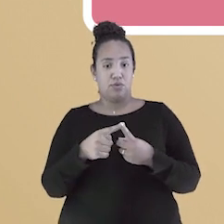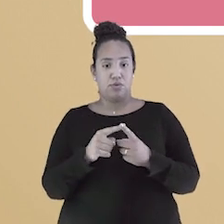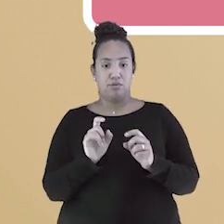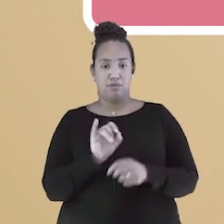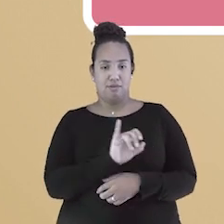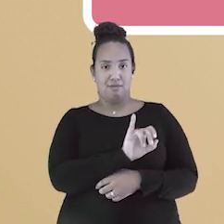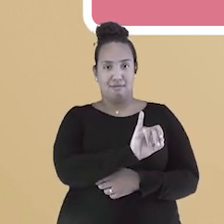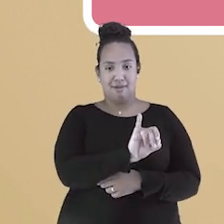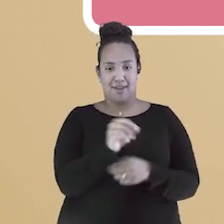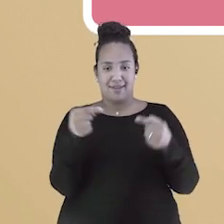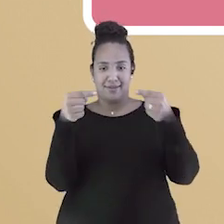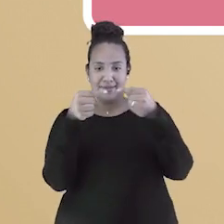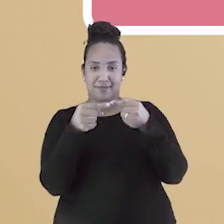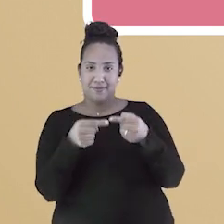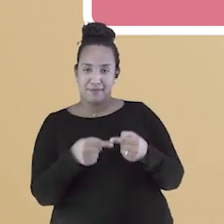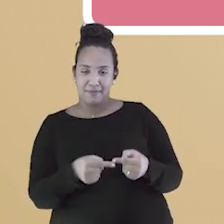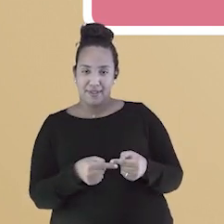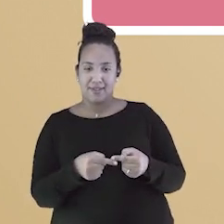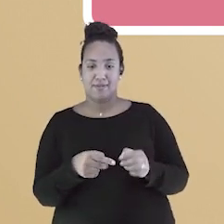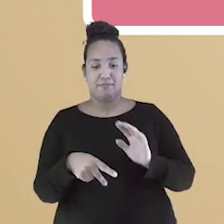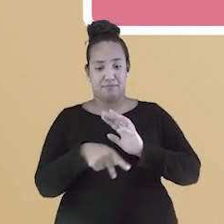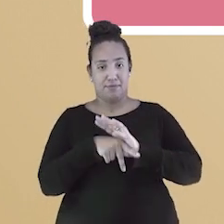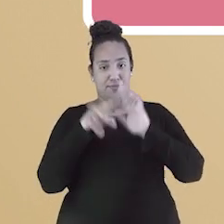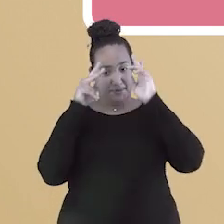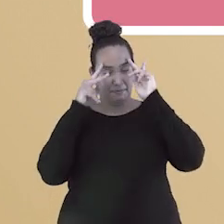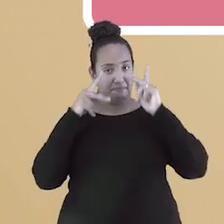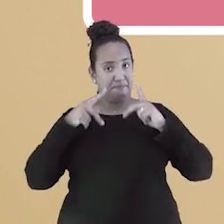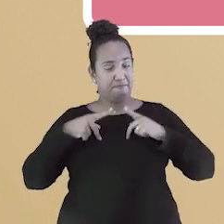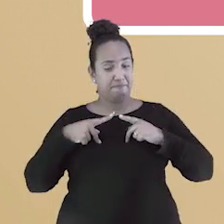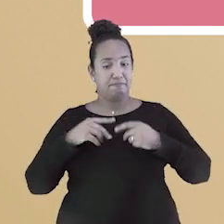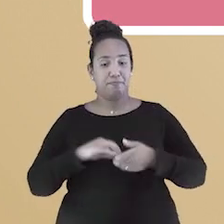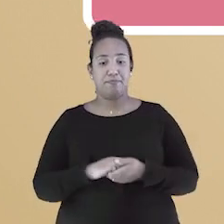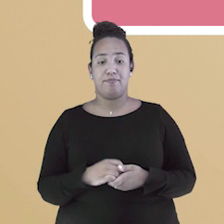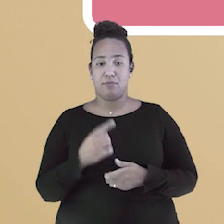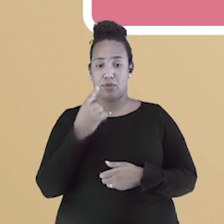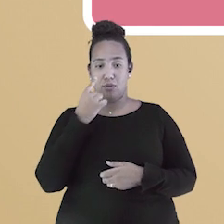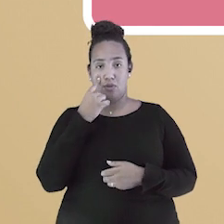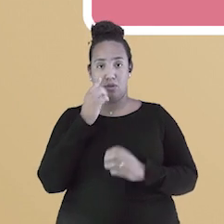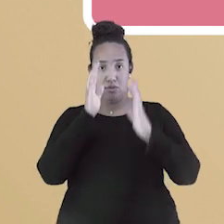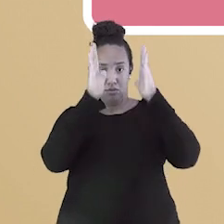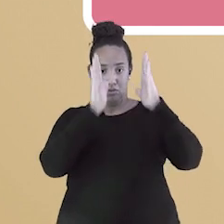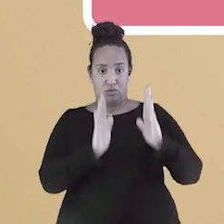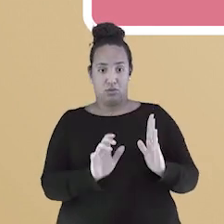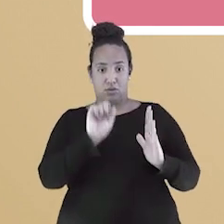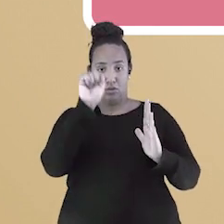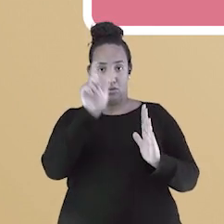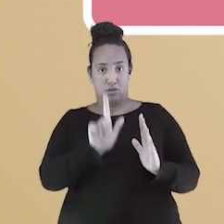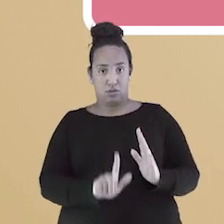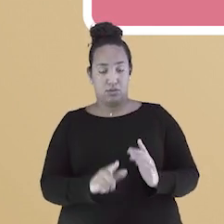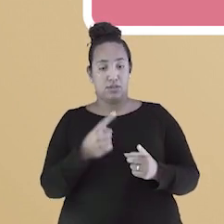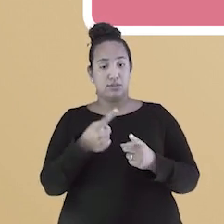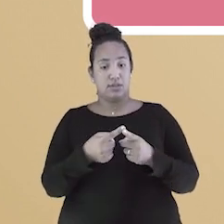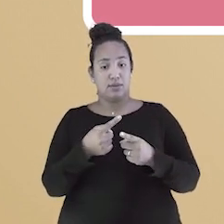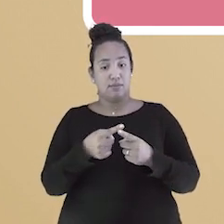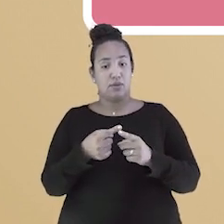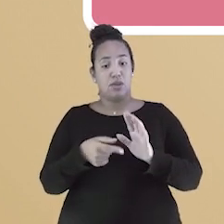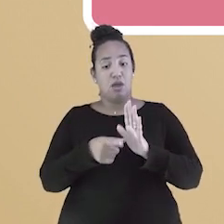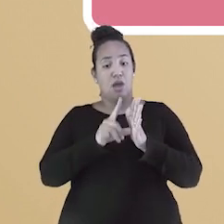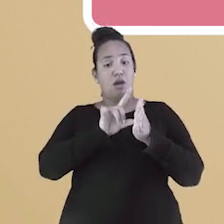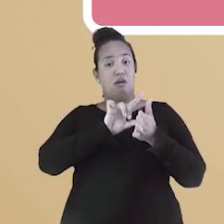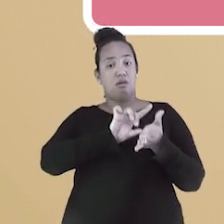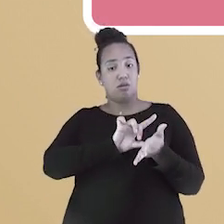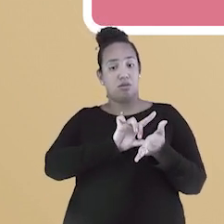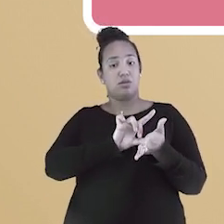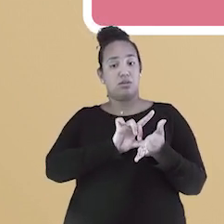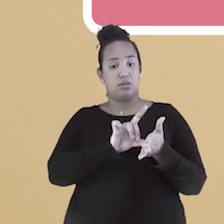quando falo de mim mesmo. Percebam que as palavras da coluna blue sempre vêm antes de outra palavra. Já as palavras